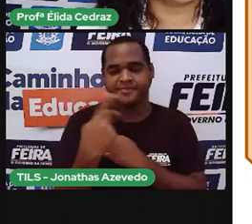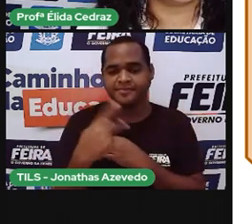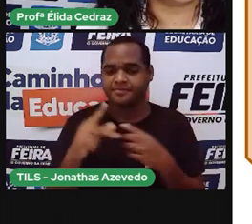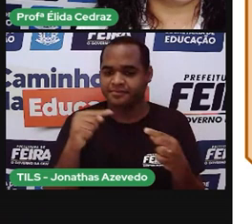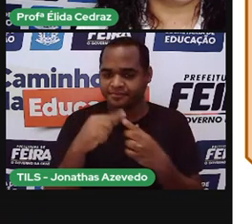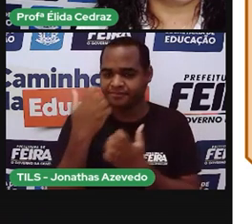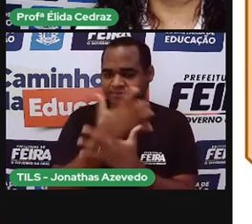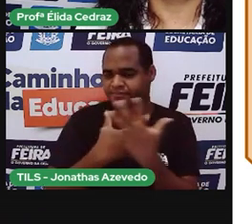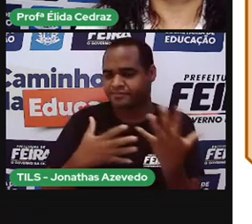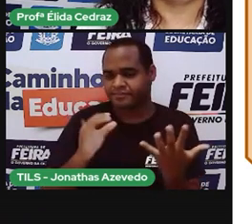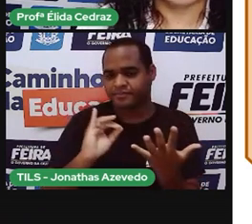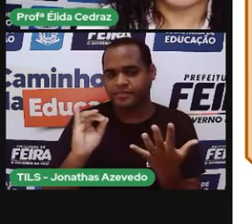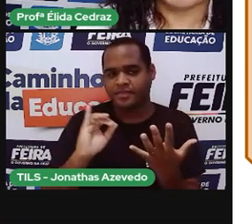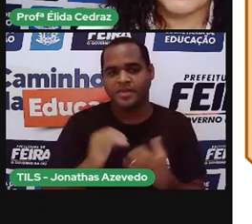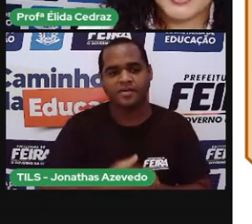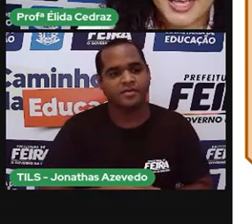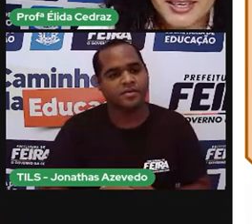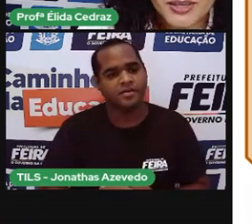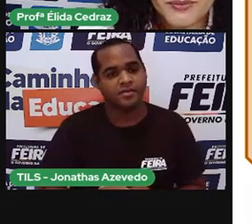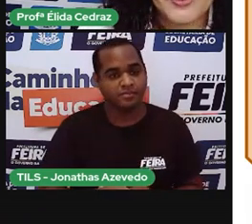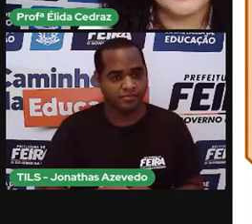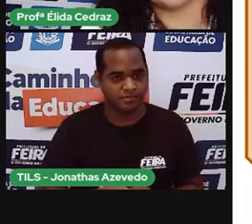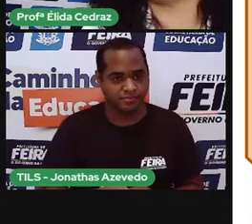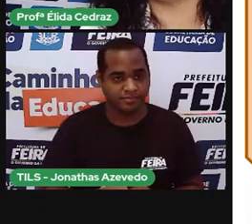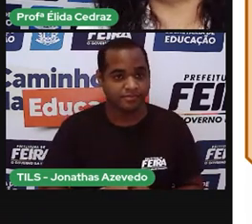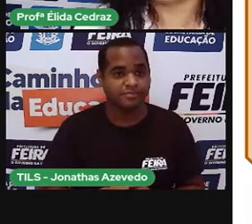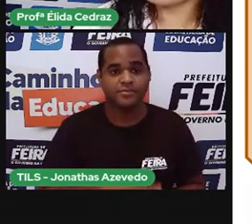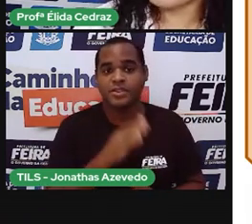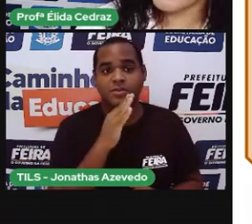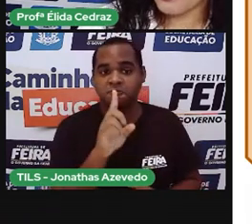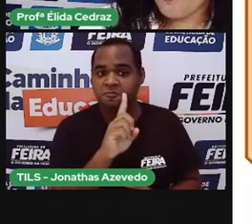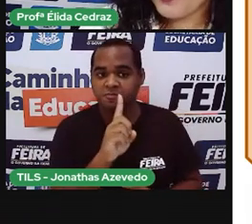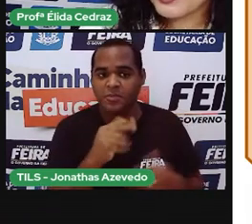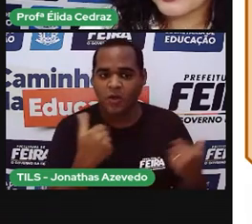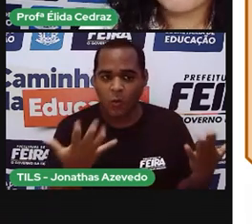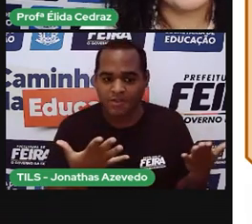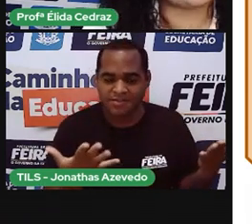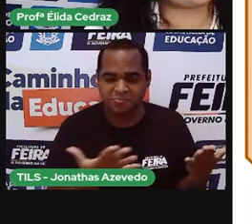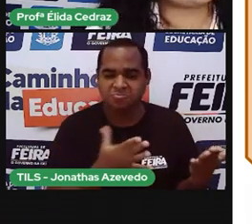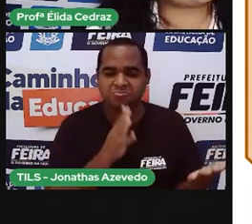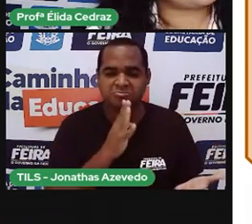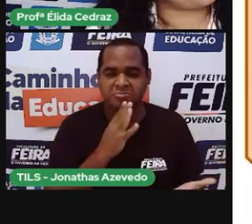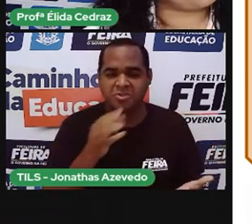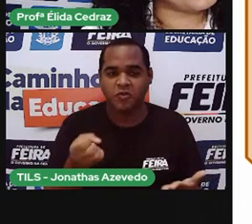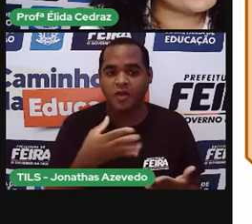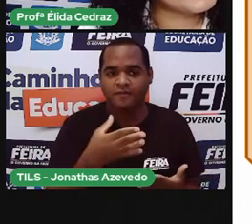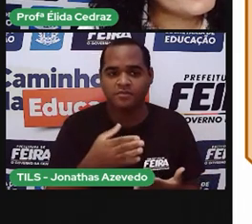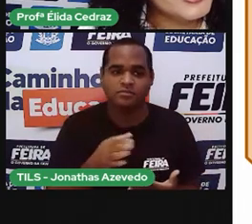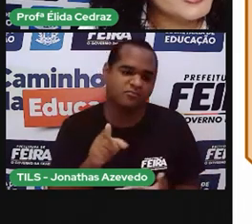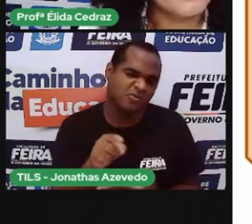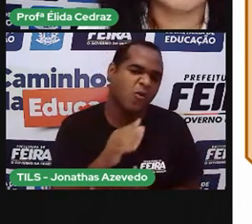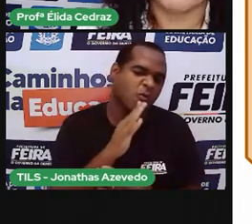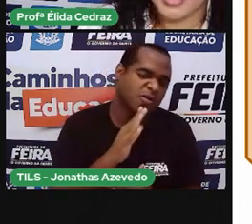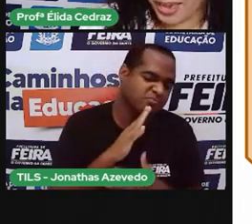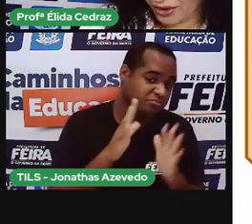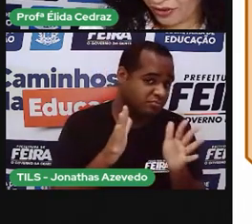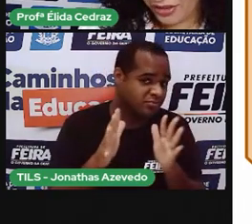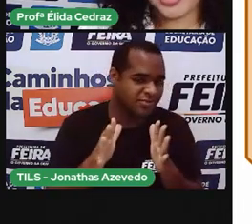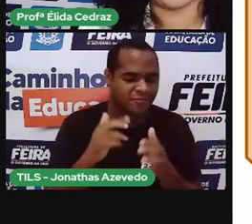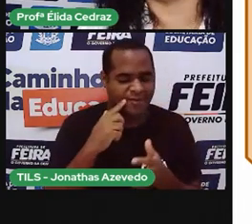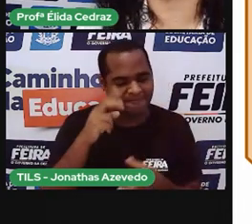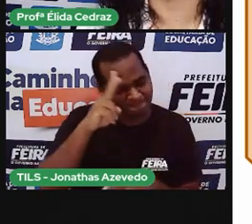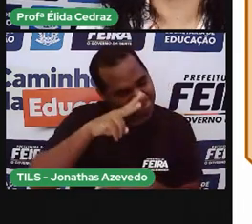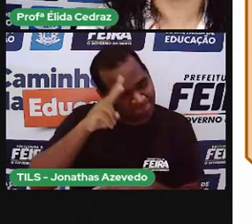musicais e quem não conhece vai conhecer hoje e quem já conhecia